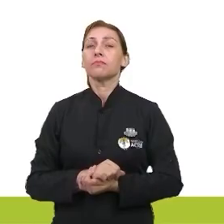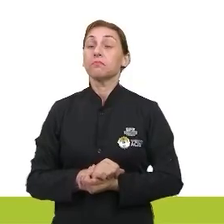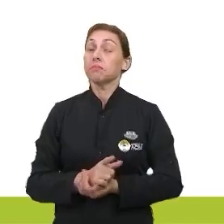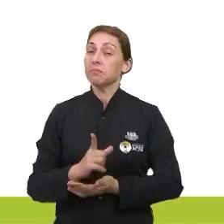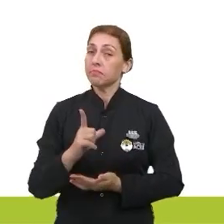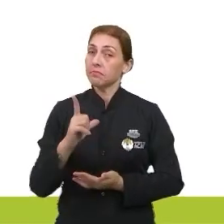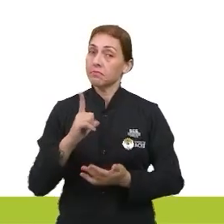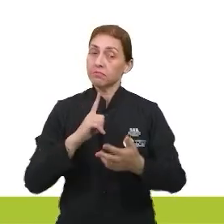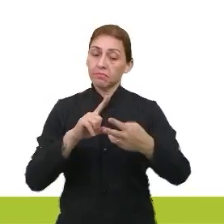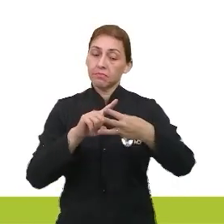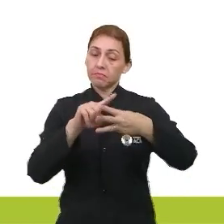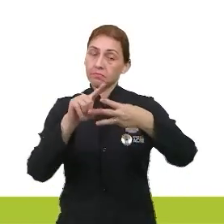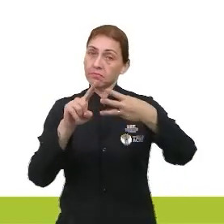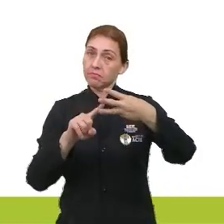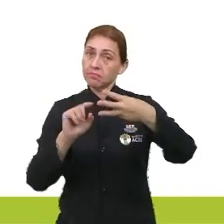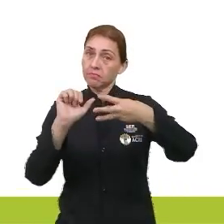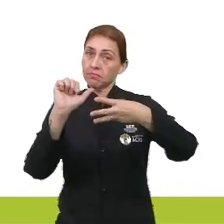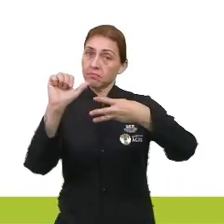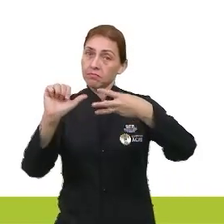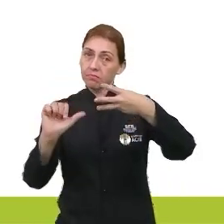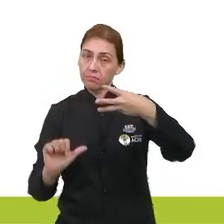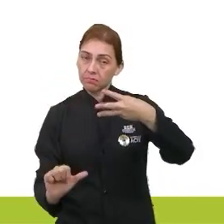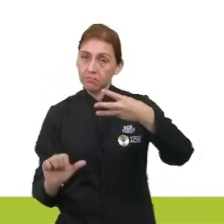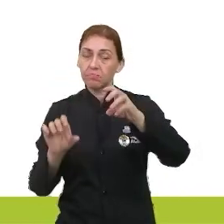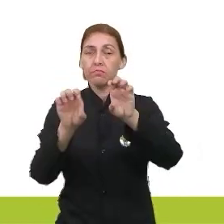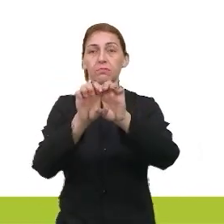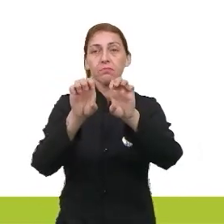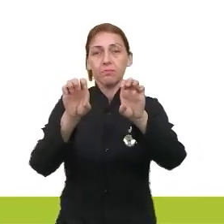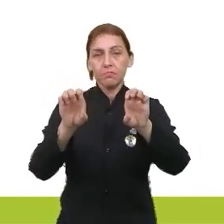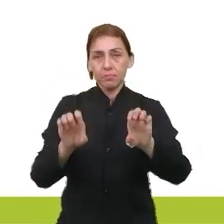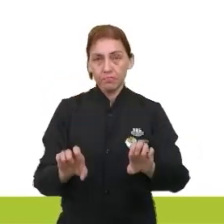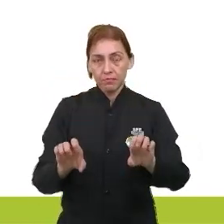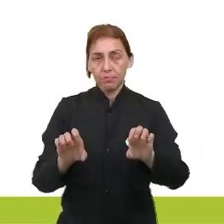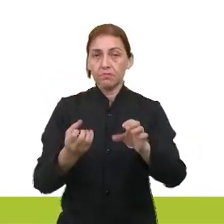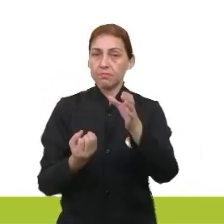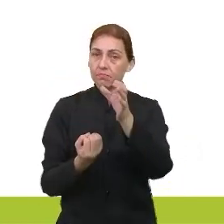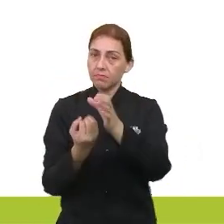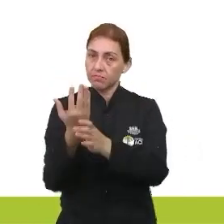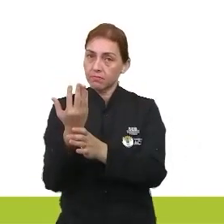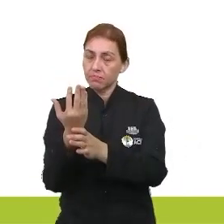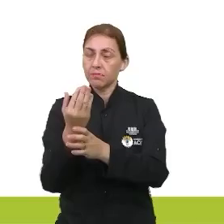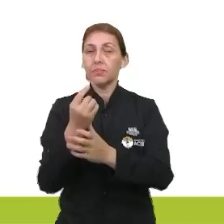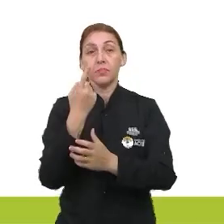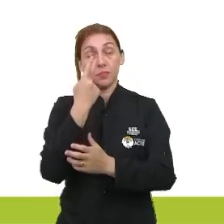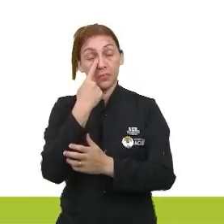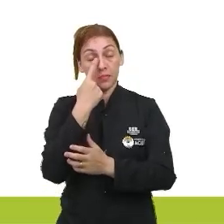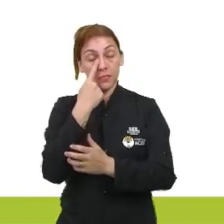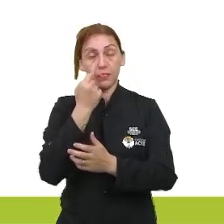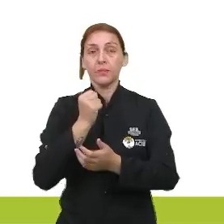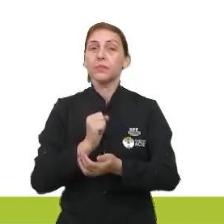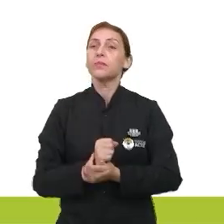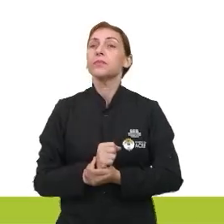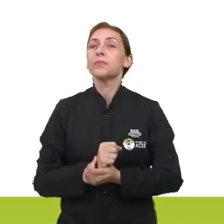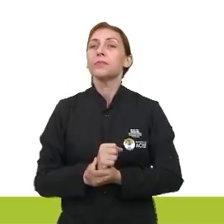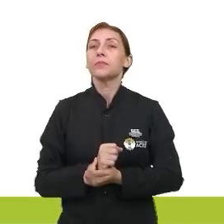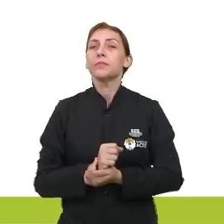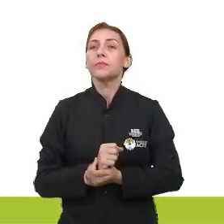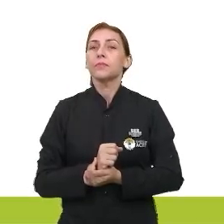Nós temos, então, uma mudança de estrutura de produção,